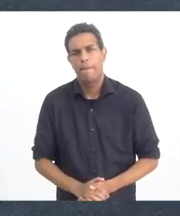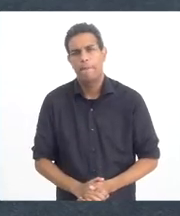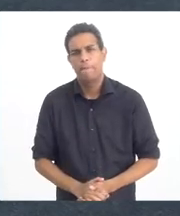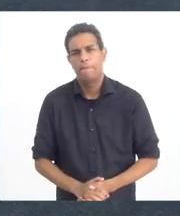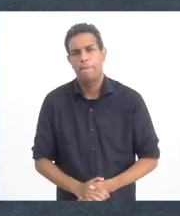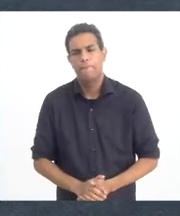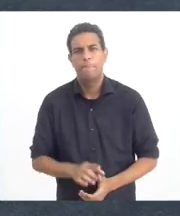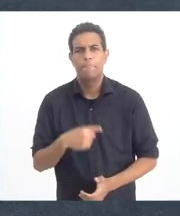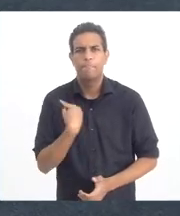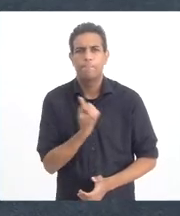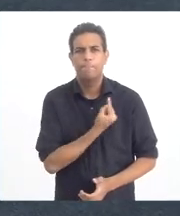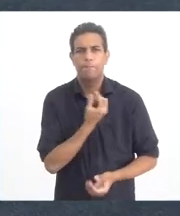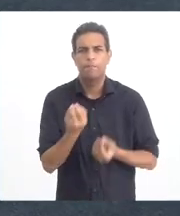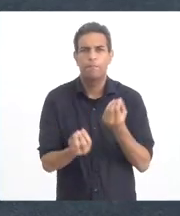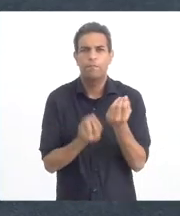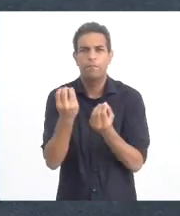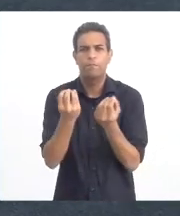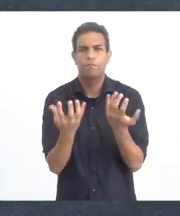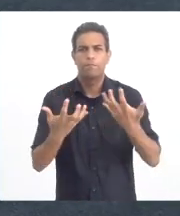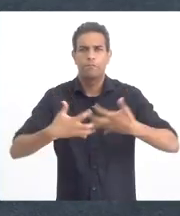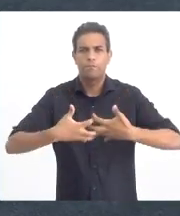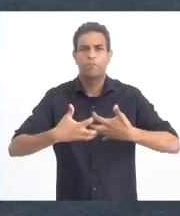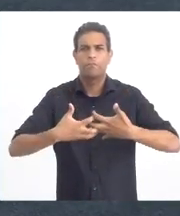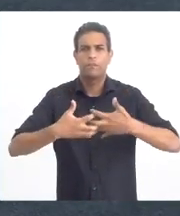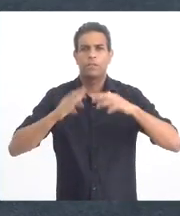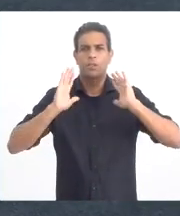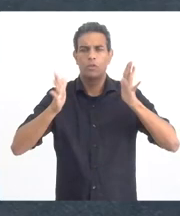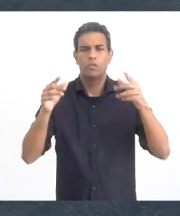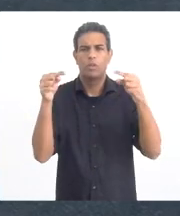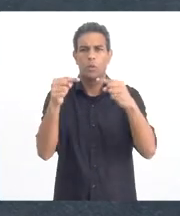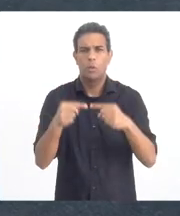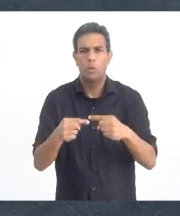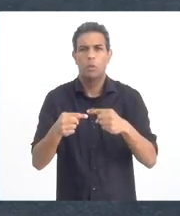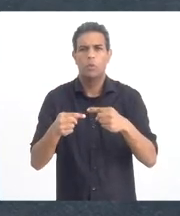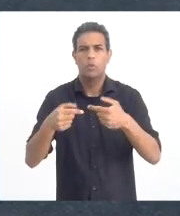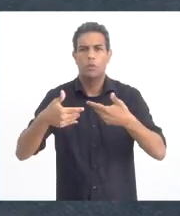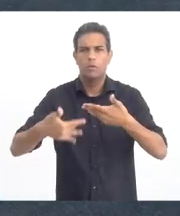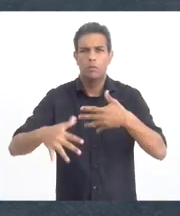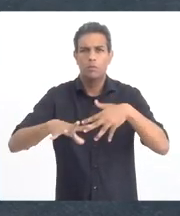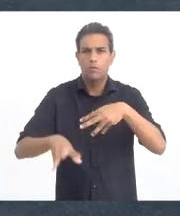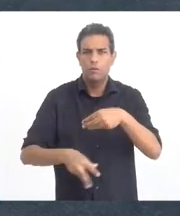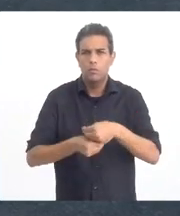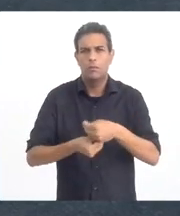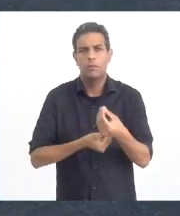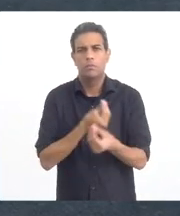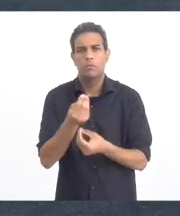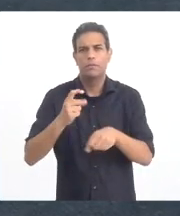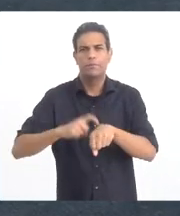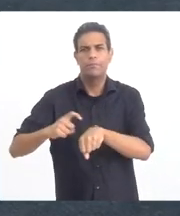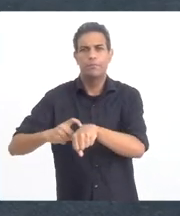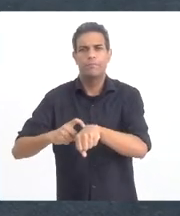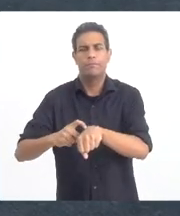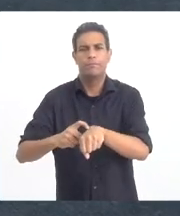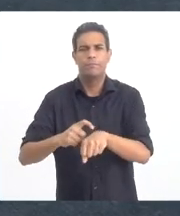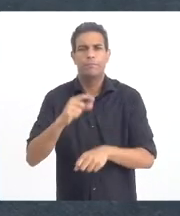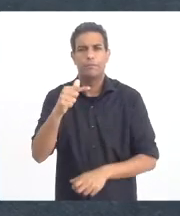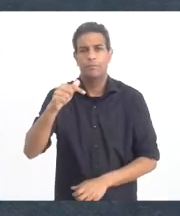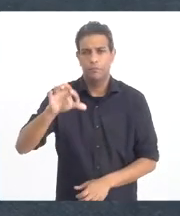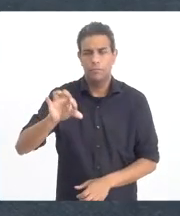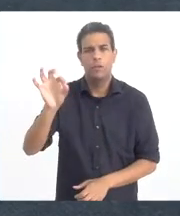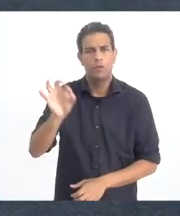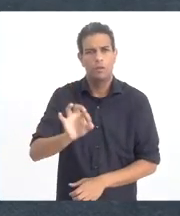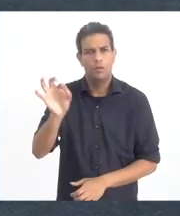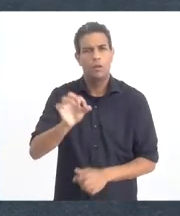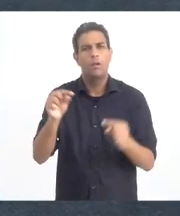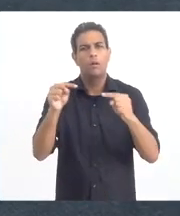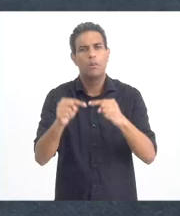onde ela foi criada, já foi contada a história, não vou me ater muito, onde inicialmente, em 79, ela foi criada